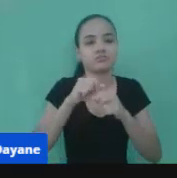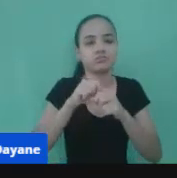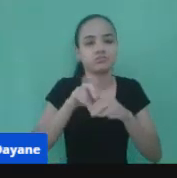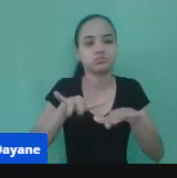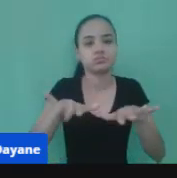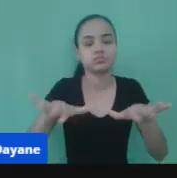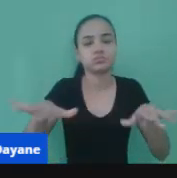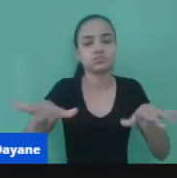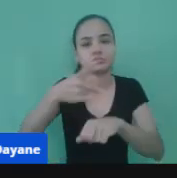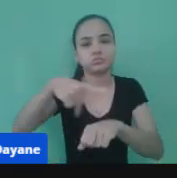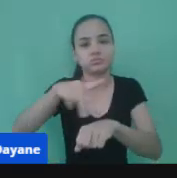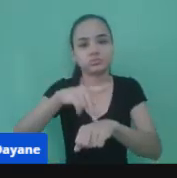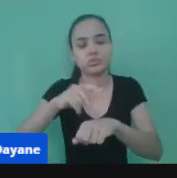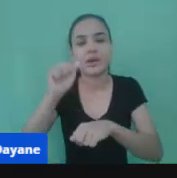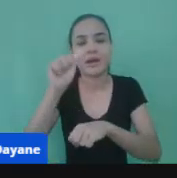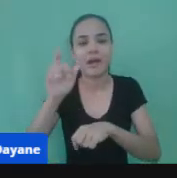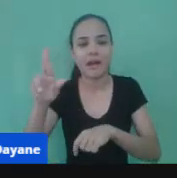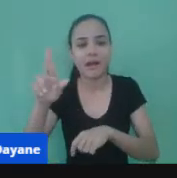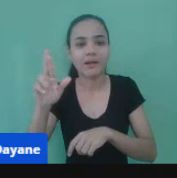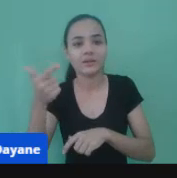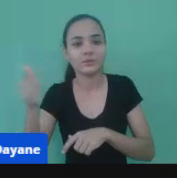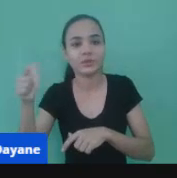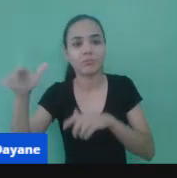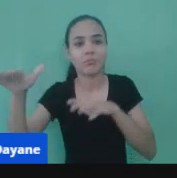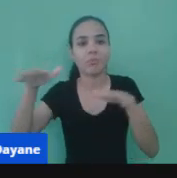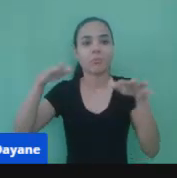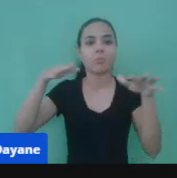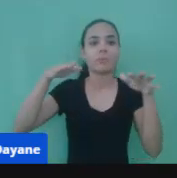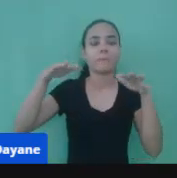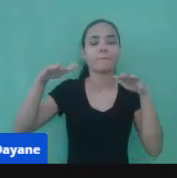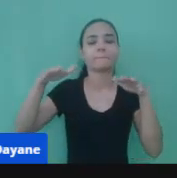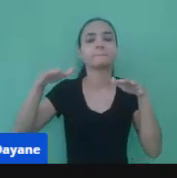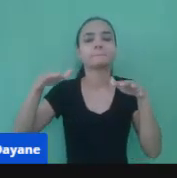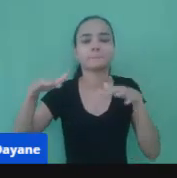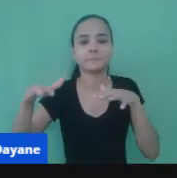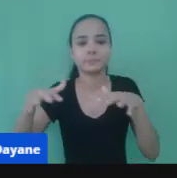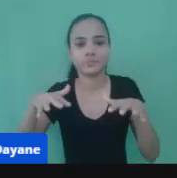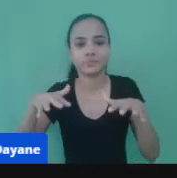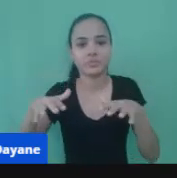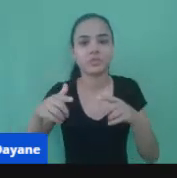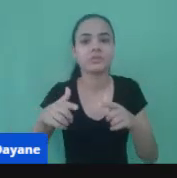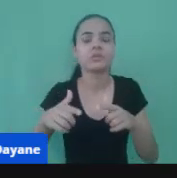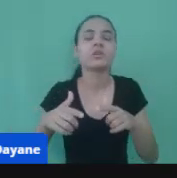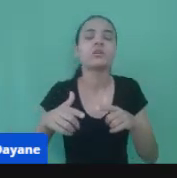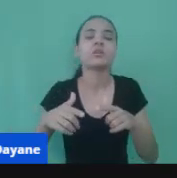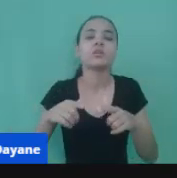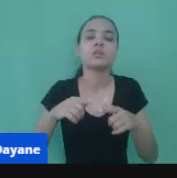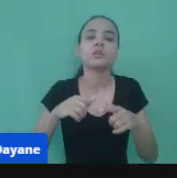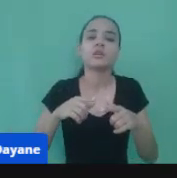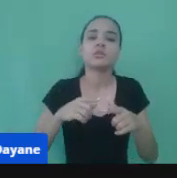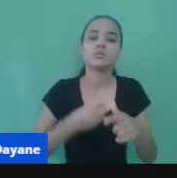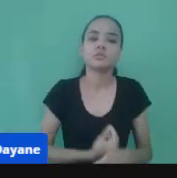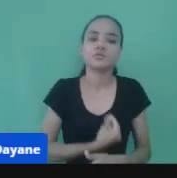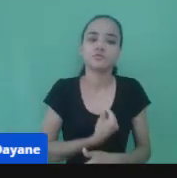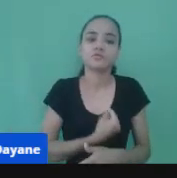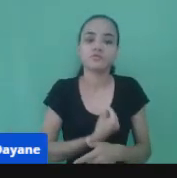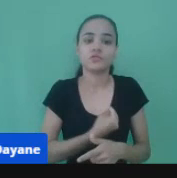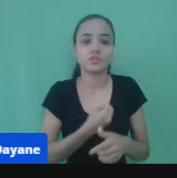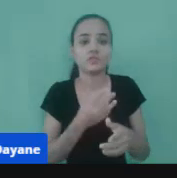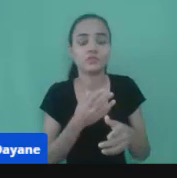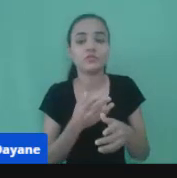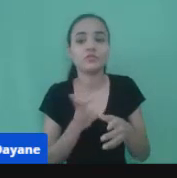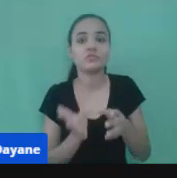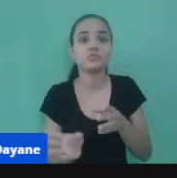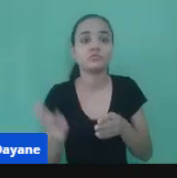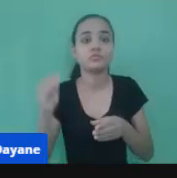ecossistemas do planeta, um depende do outro, e a gente não vive fora disso, né? A gente vive no ambiente, a gente não vive fora do meio